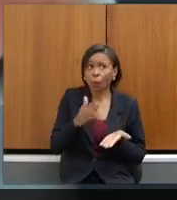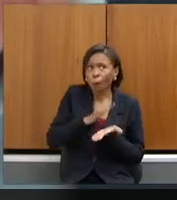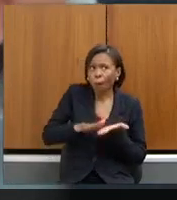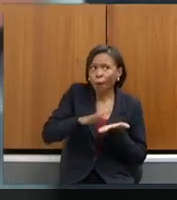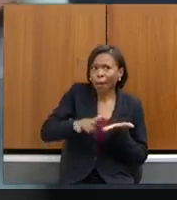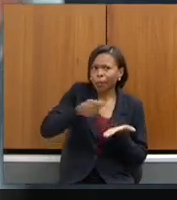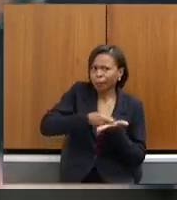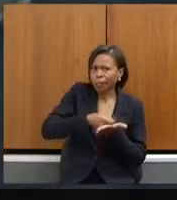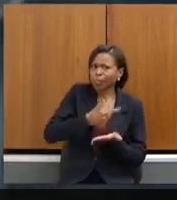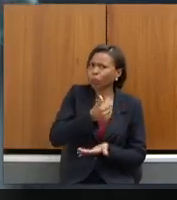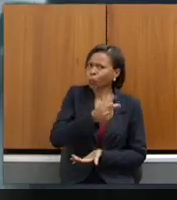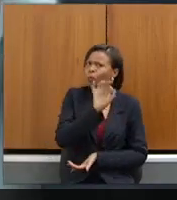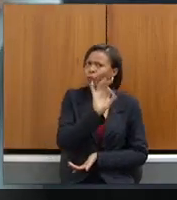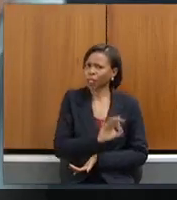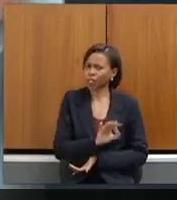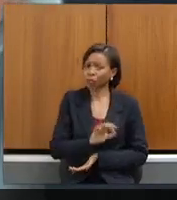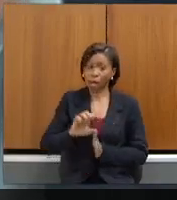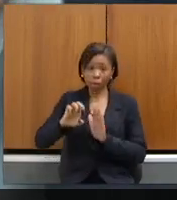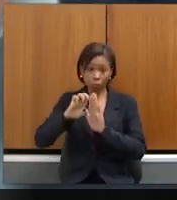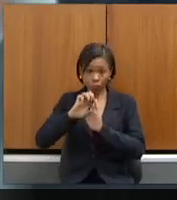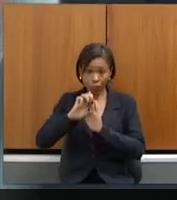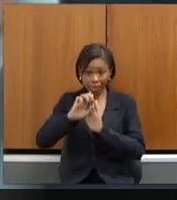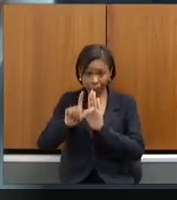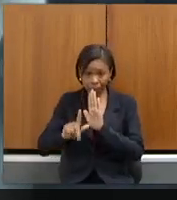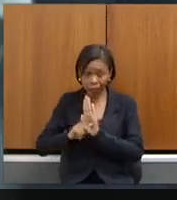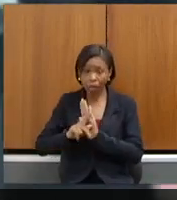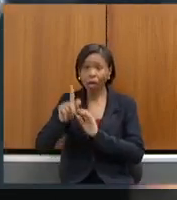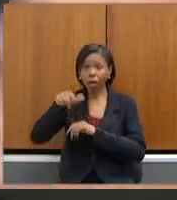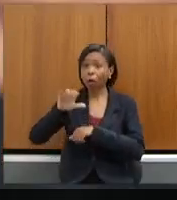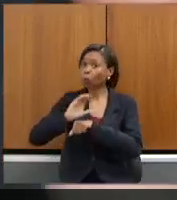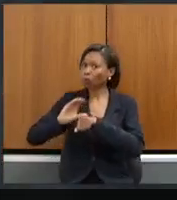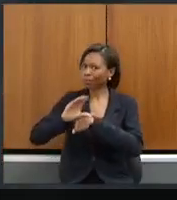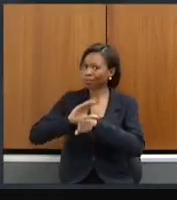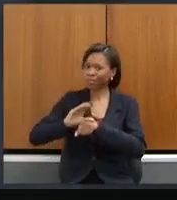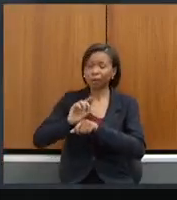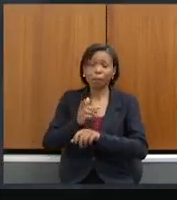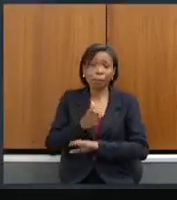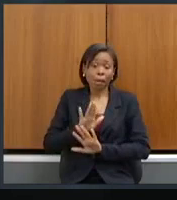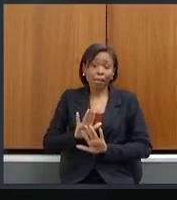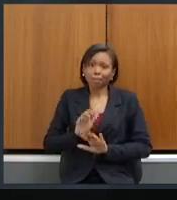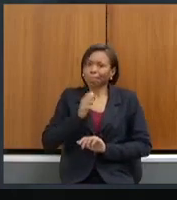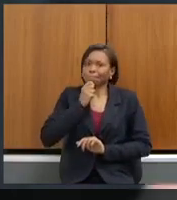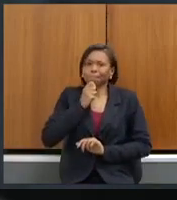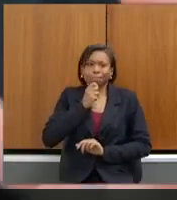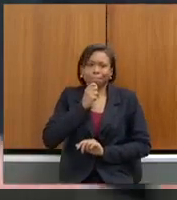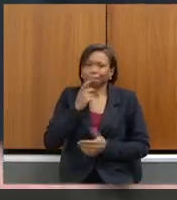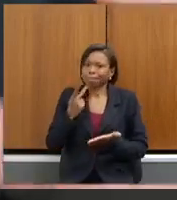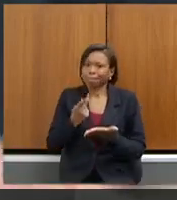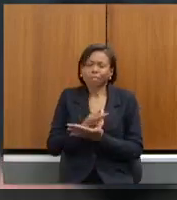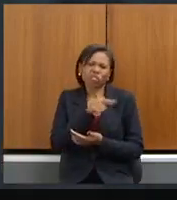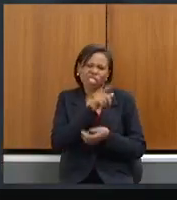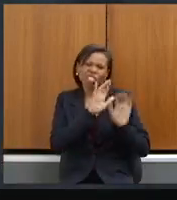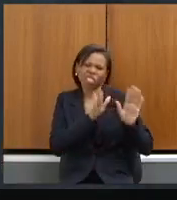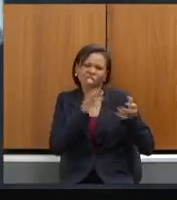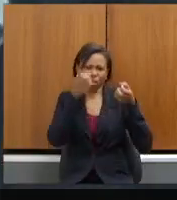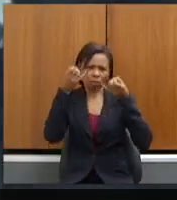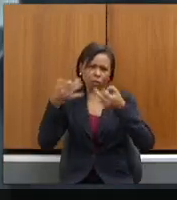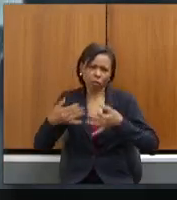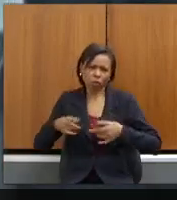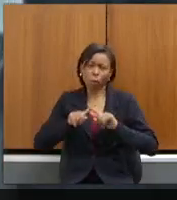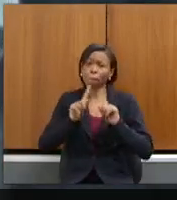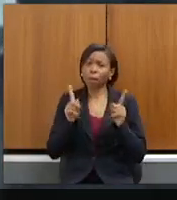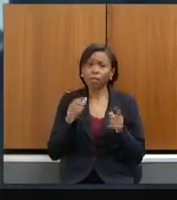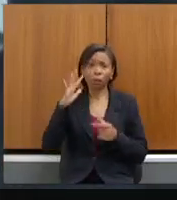que é constitucional e que não aconteceu vossa excelência já justificou mas eu acho que isso aí é